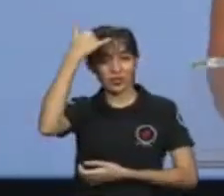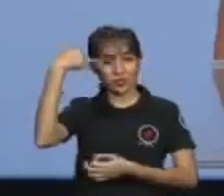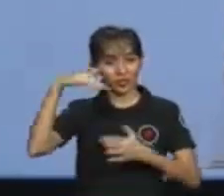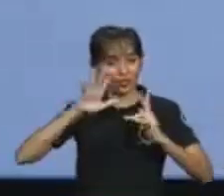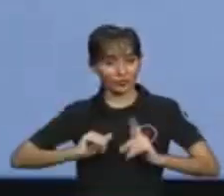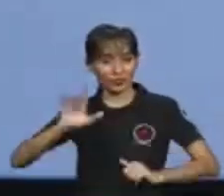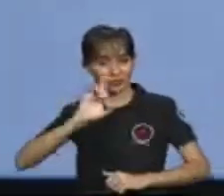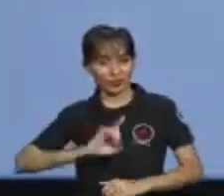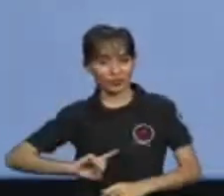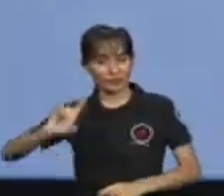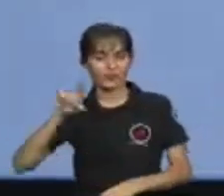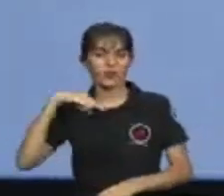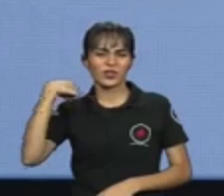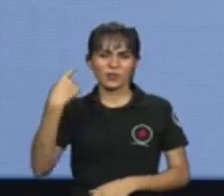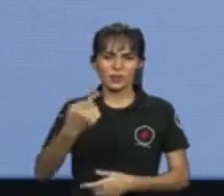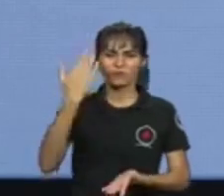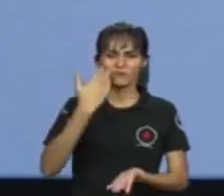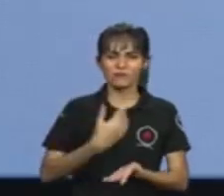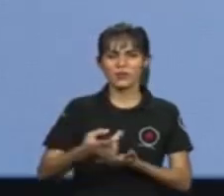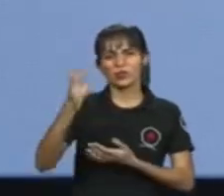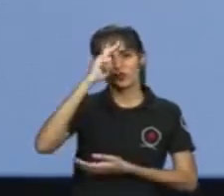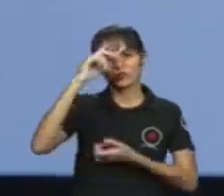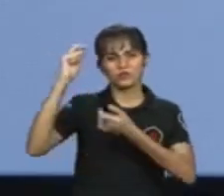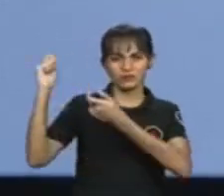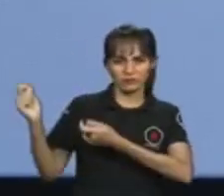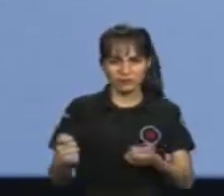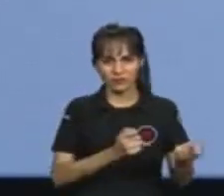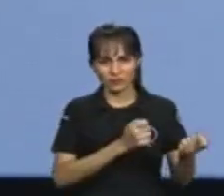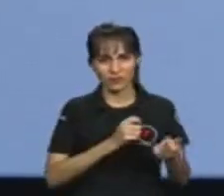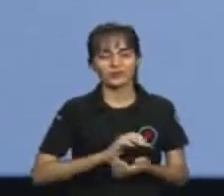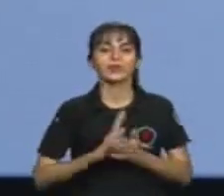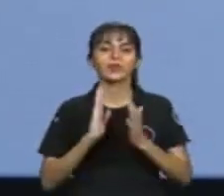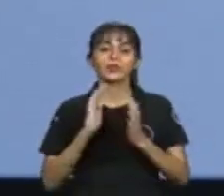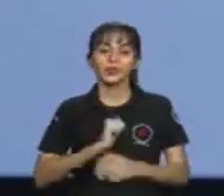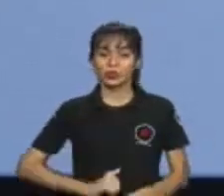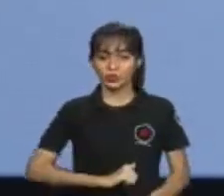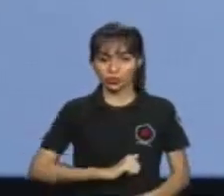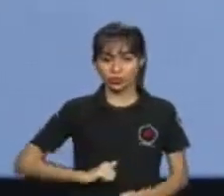E depois nós começamos toda segunda-feira a